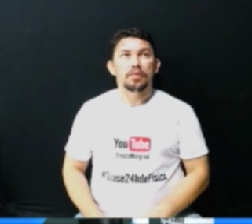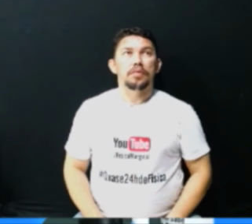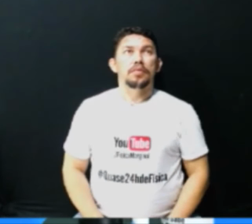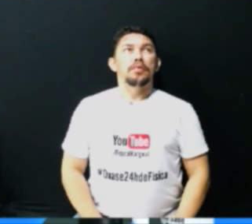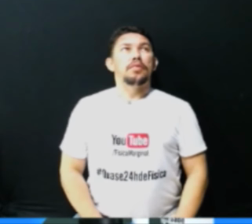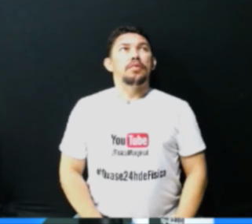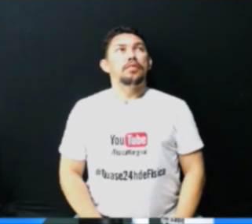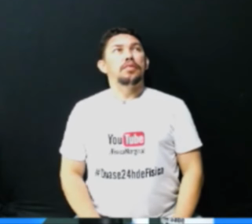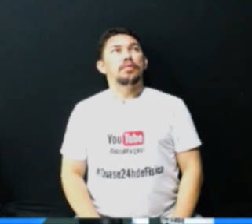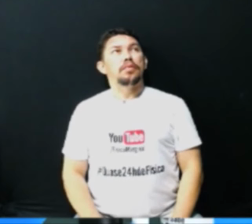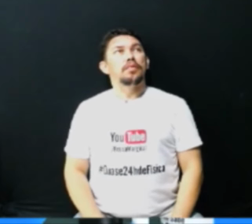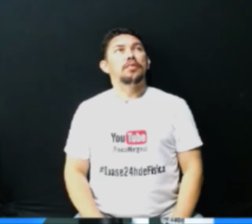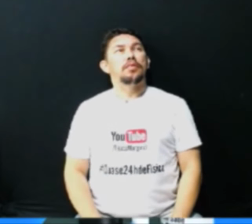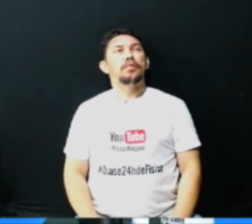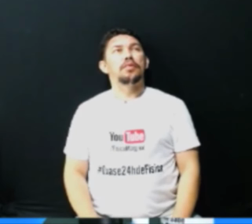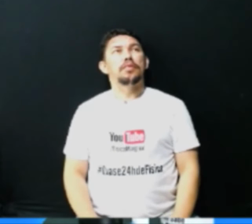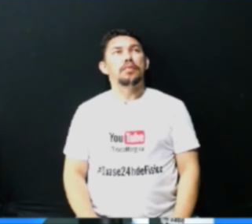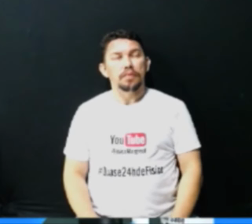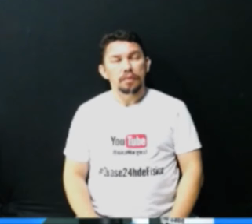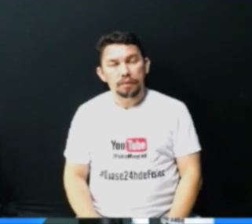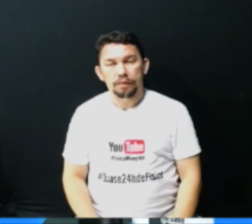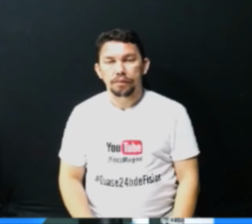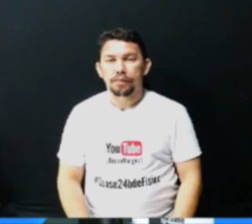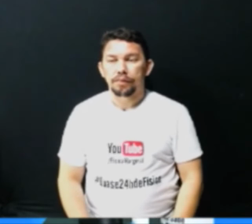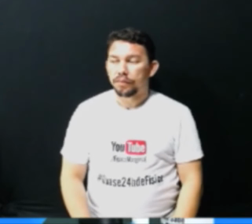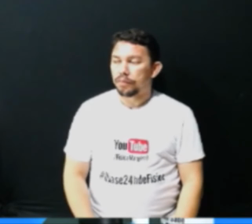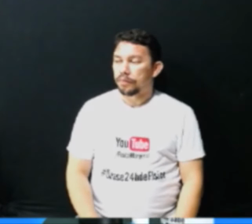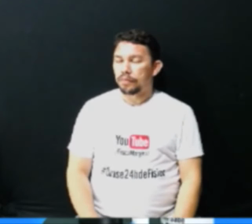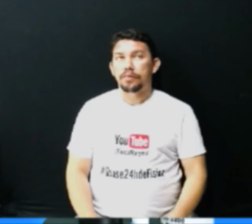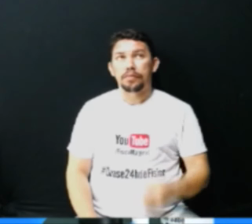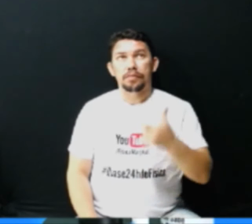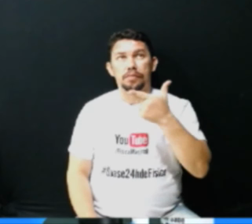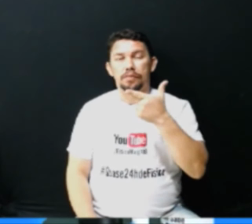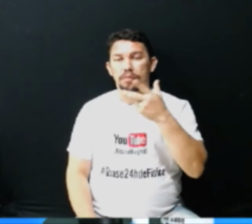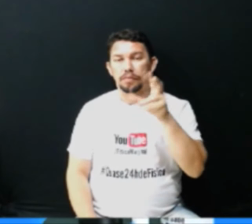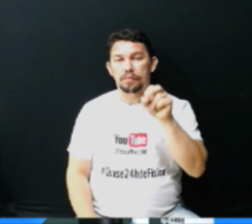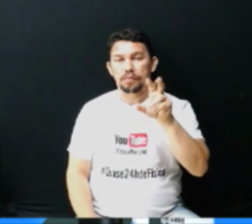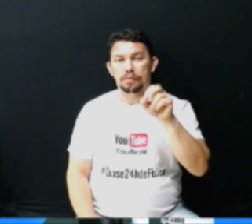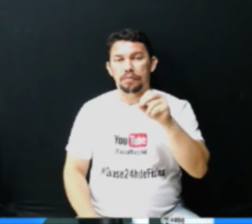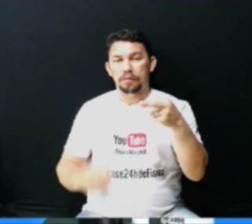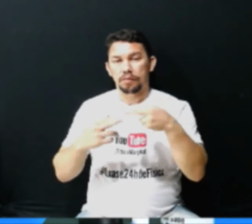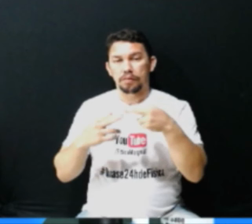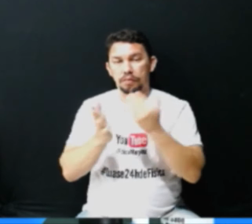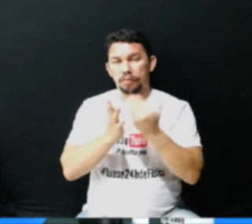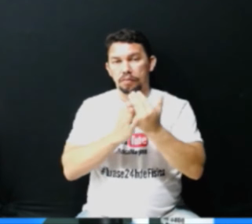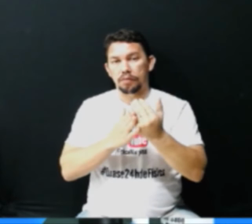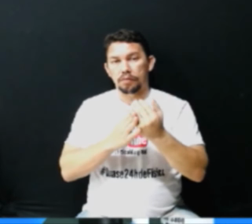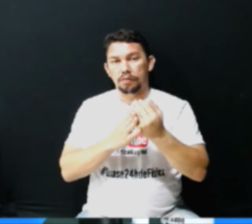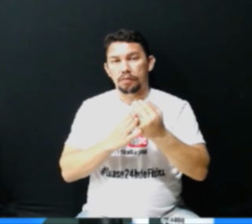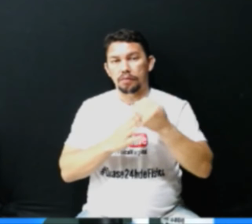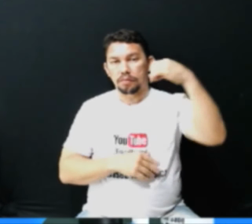50, digitar melhor, 50, concluído, pronto. Aumentei a resistência desta lâmpada, observe que a corrente